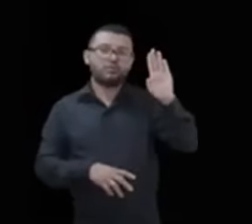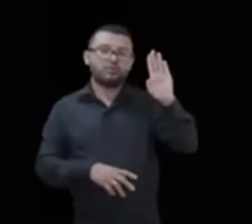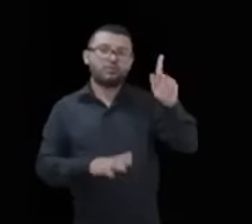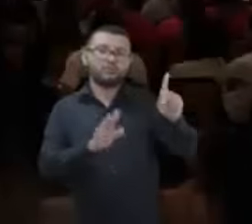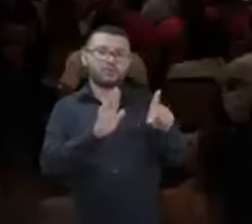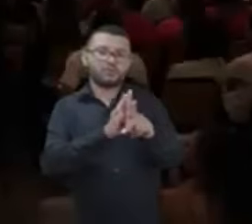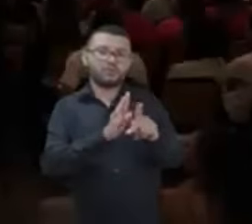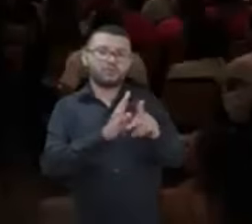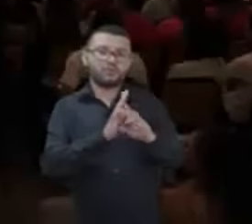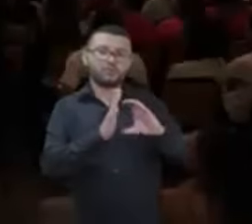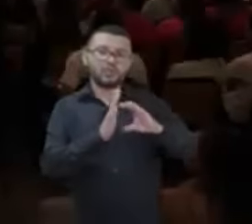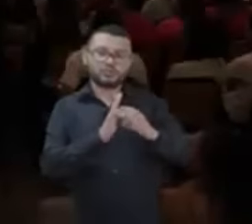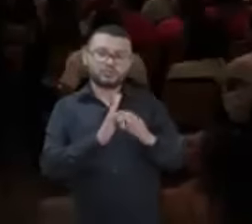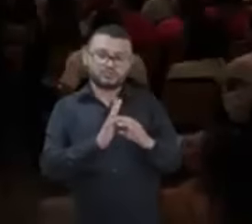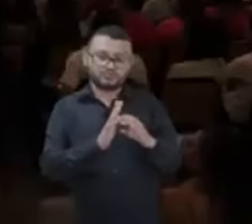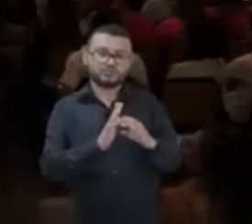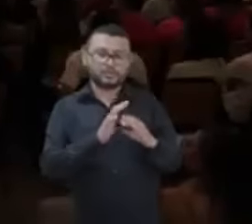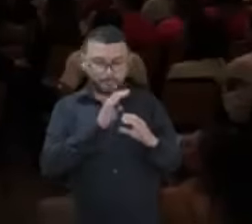do nosso partido.